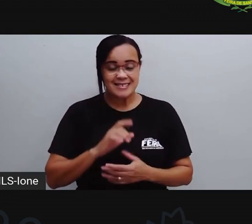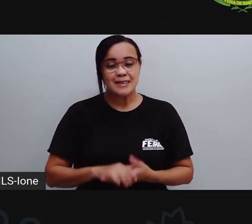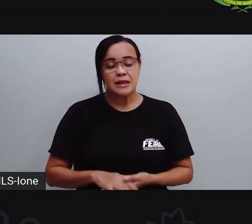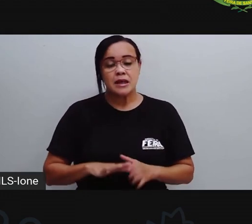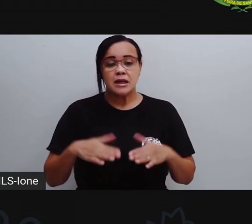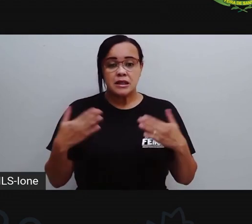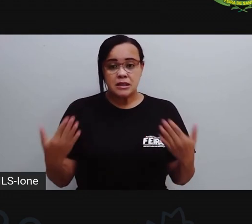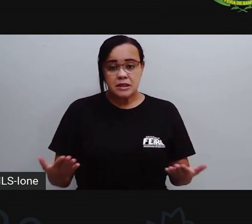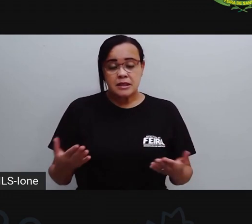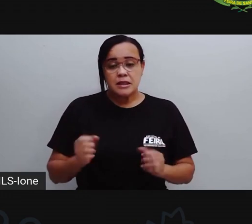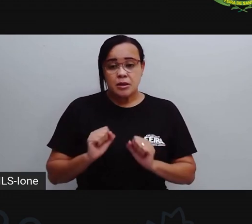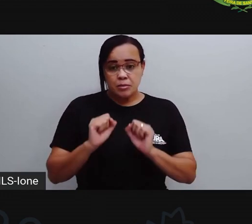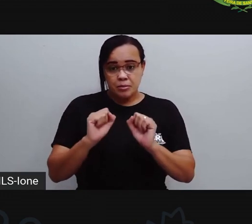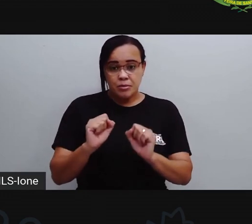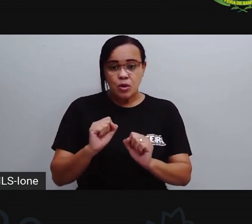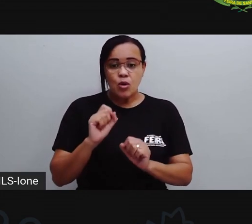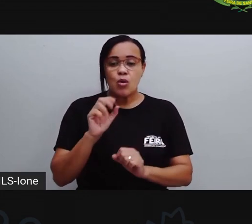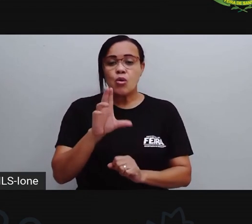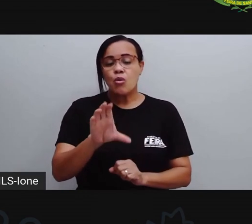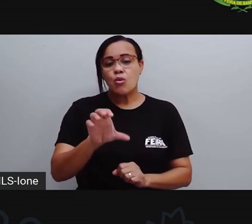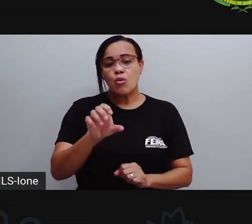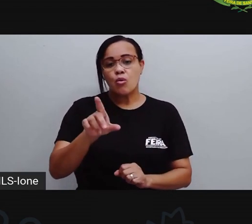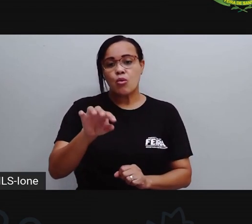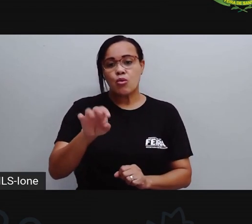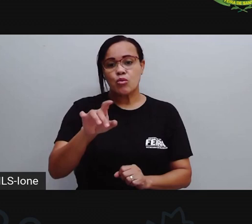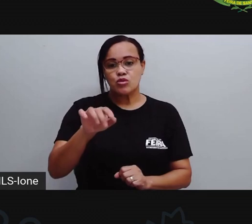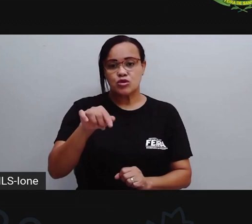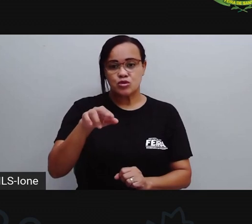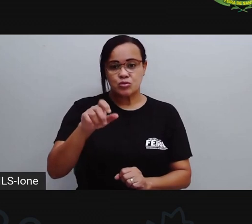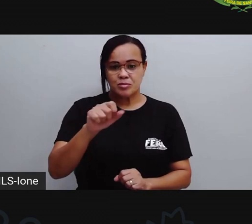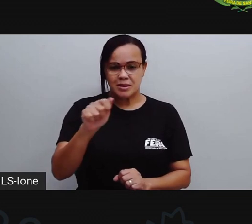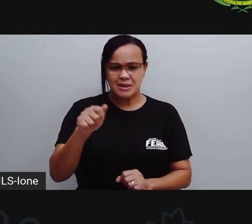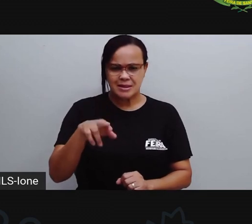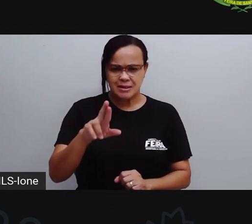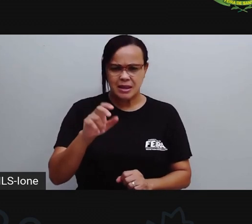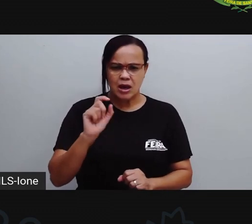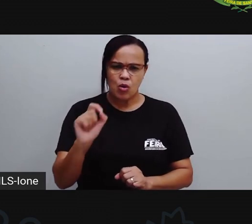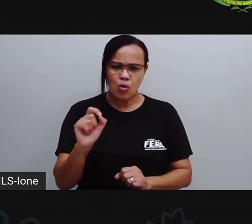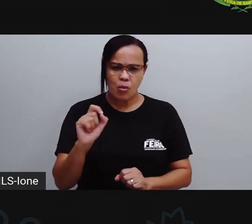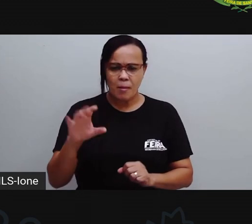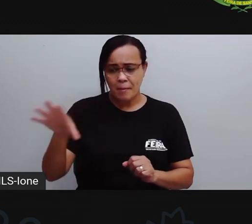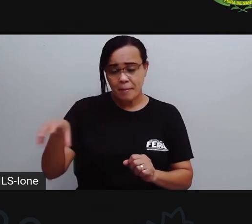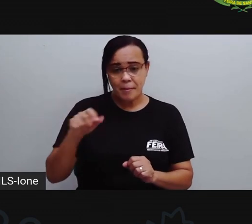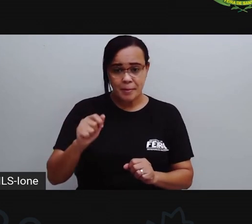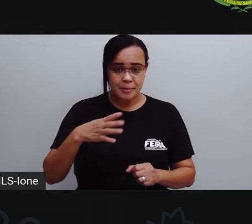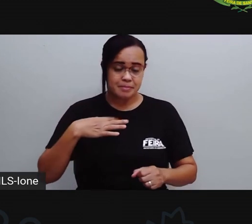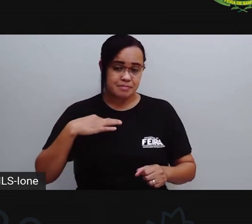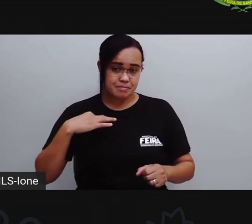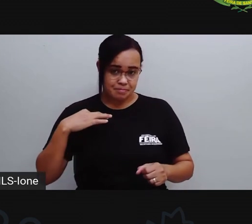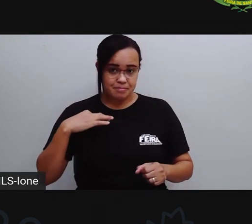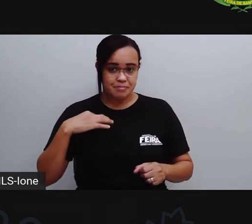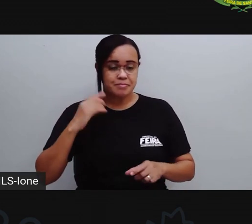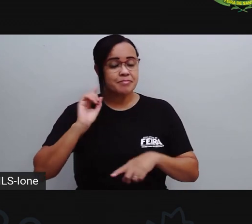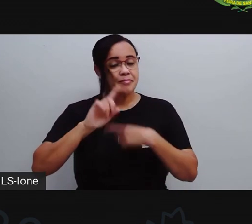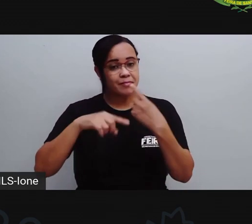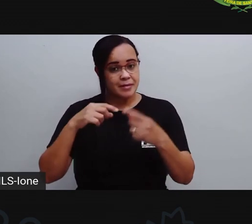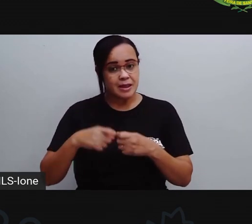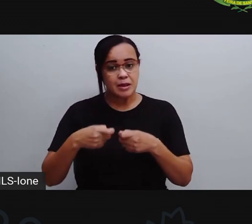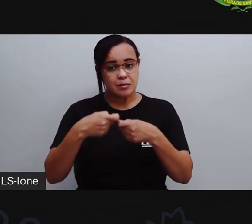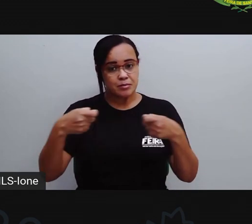é você pegar uma peça, né? Por exemplo, aqui a gente vai customizar na estante esse par de meias, né? É você